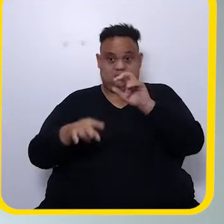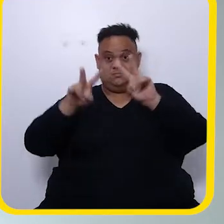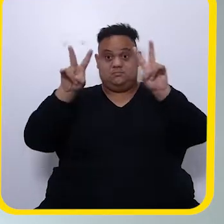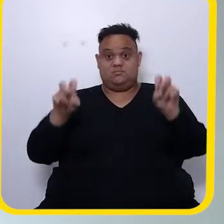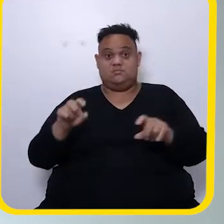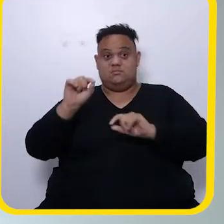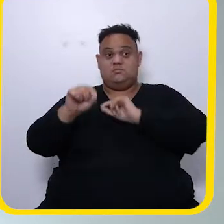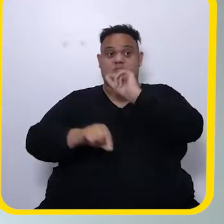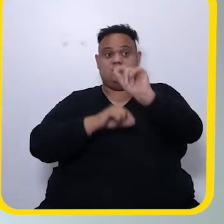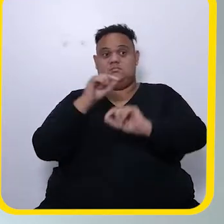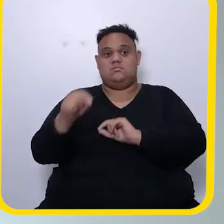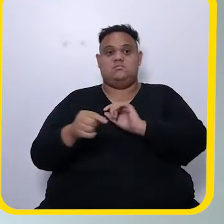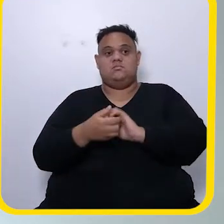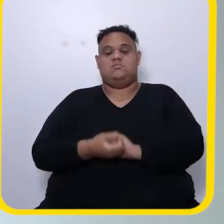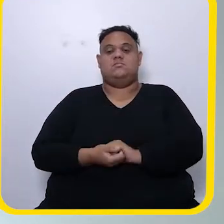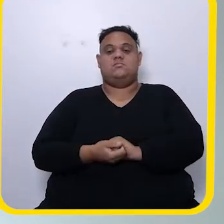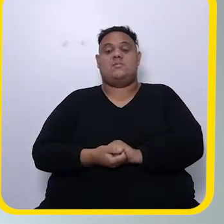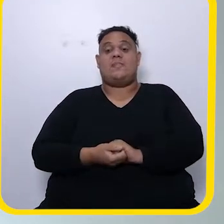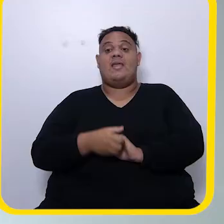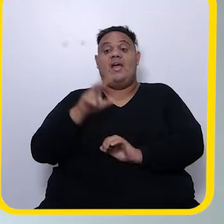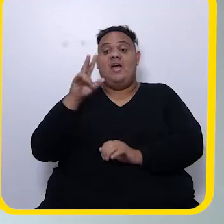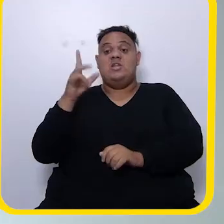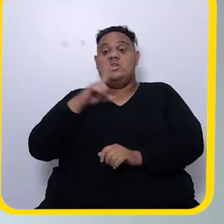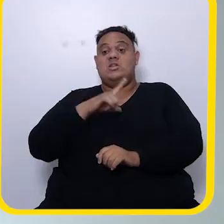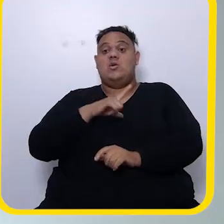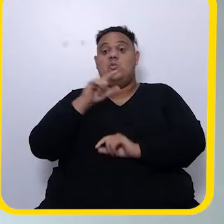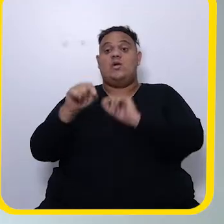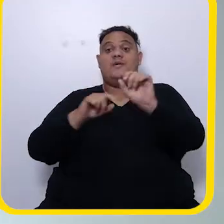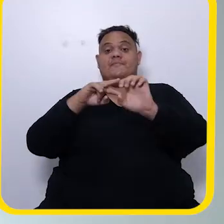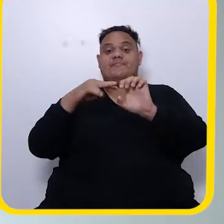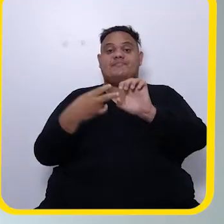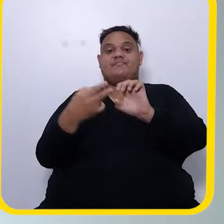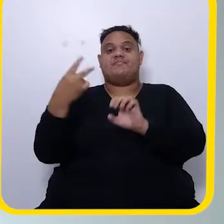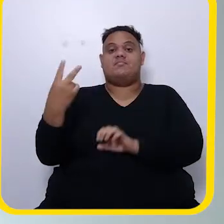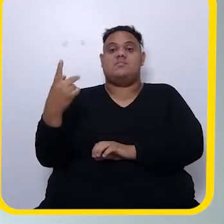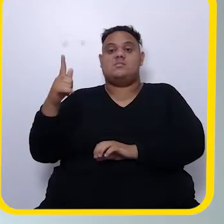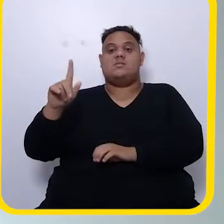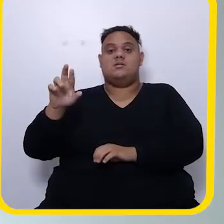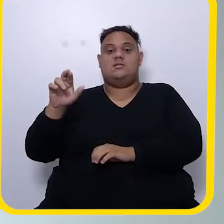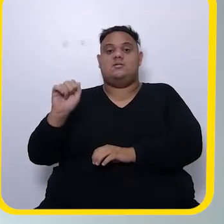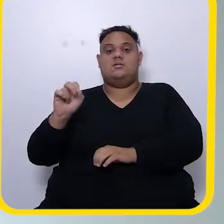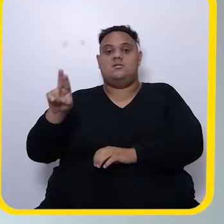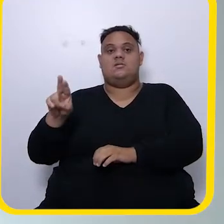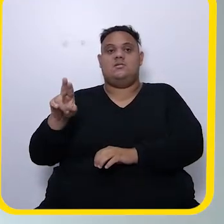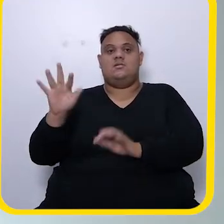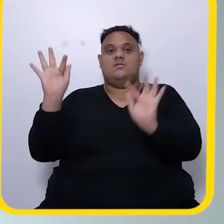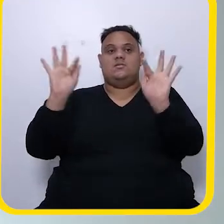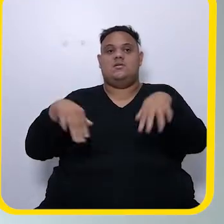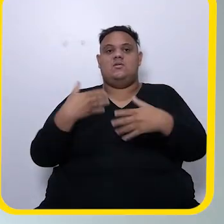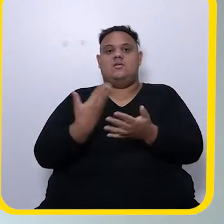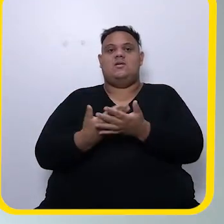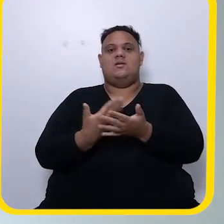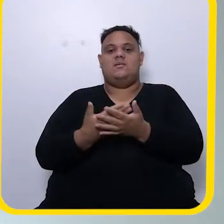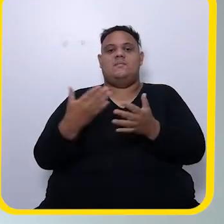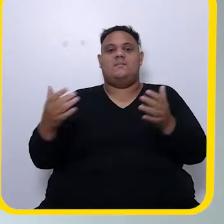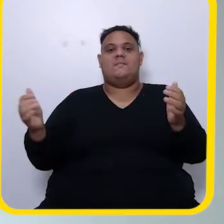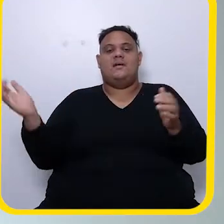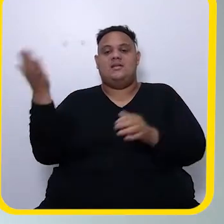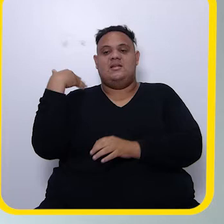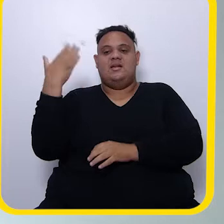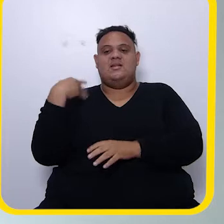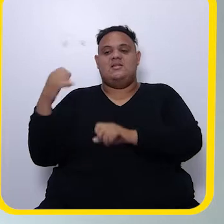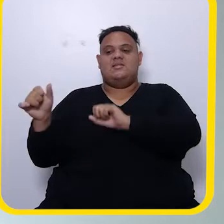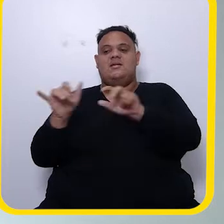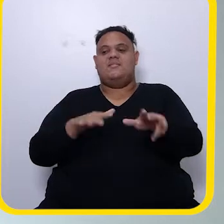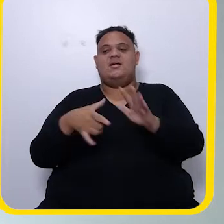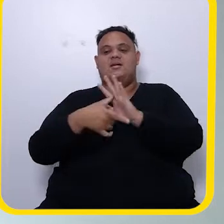equações fracionárias que recaem em equações do segundo grau. No final da aula passada, na semana anterior, eu mostrei para